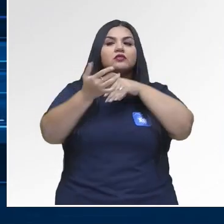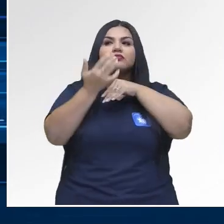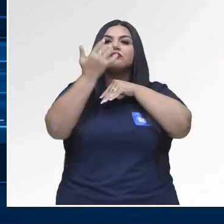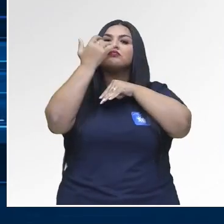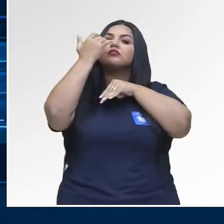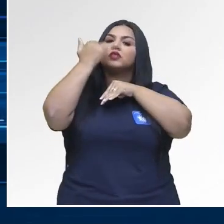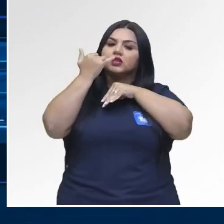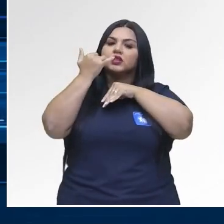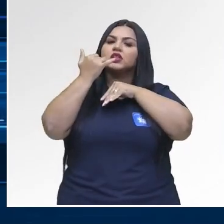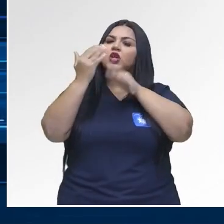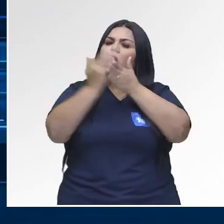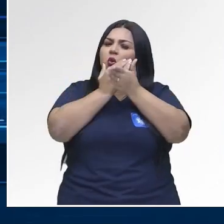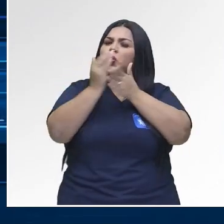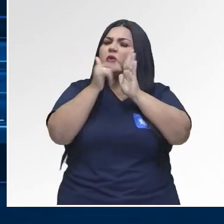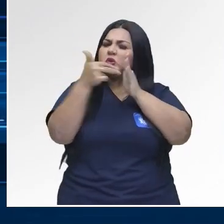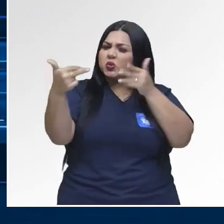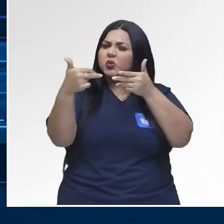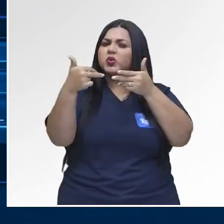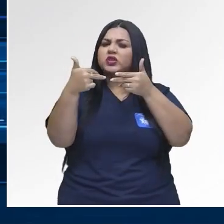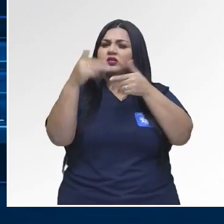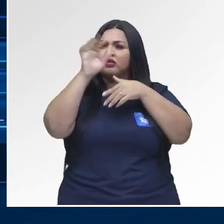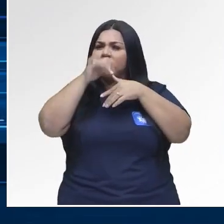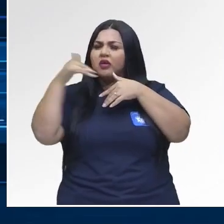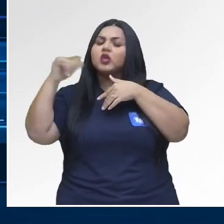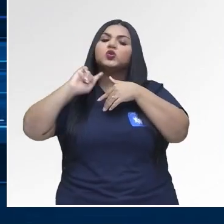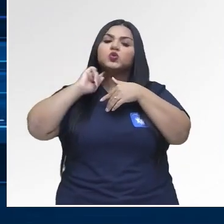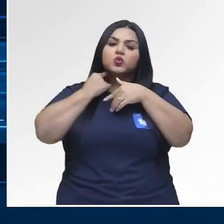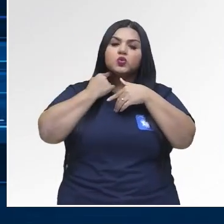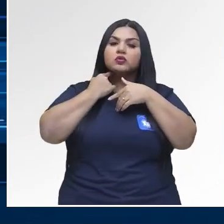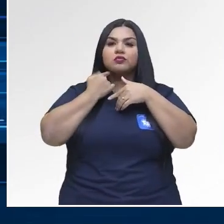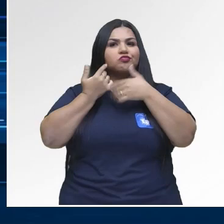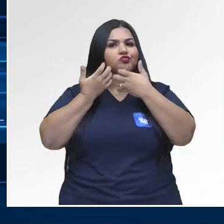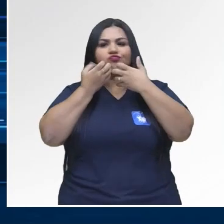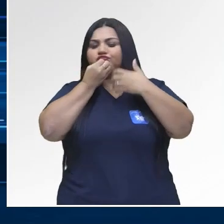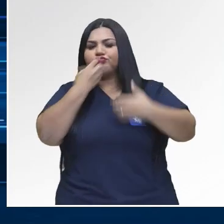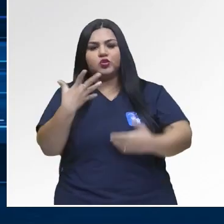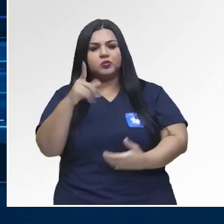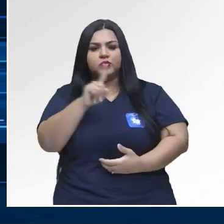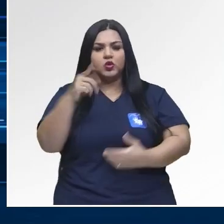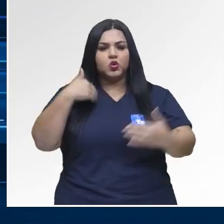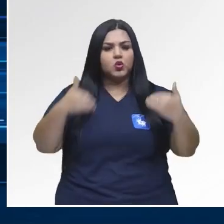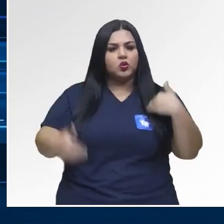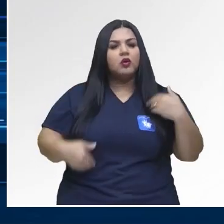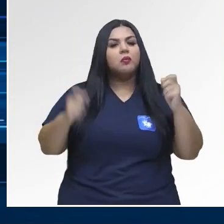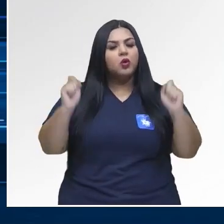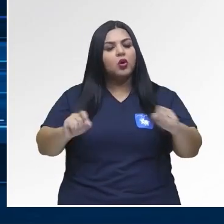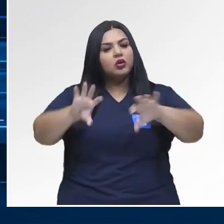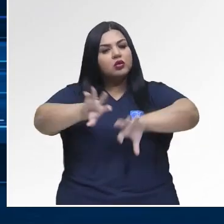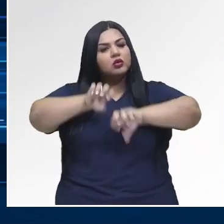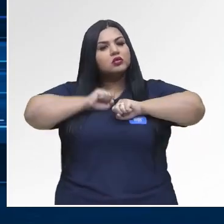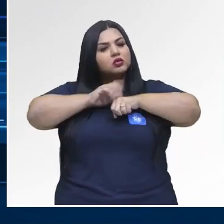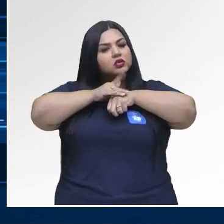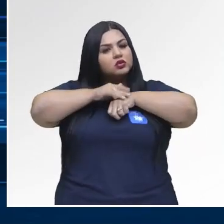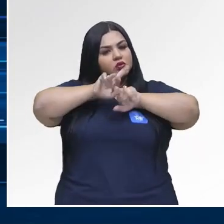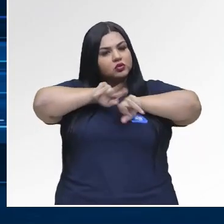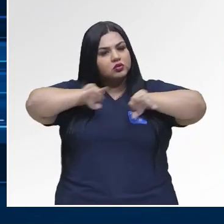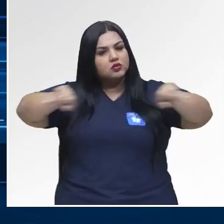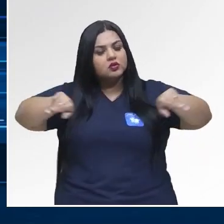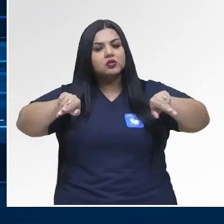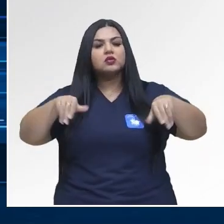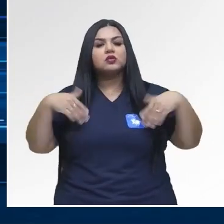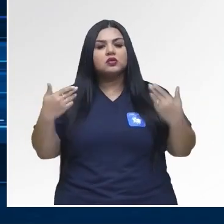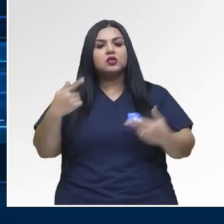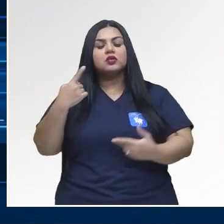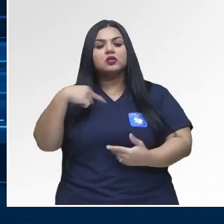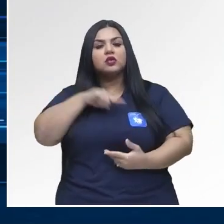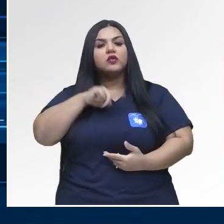assim, micro-organismos, poeiras, partículas que não são tão legais para o nosso corpo e podem causar diversas doenças, tá? Então, nós